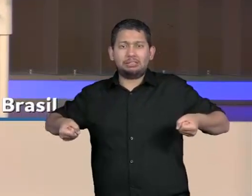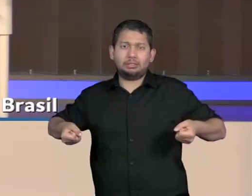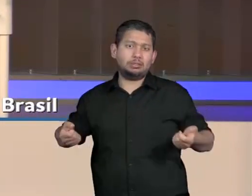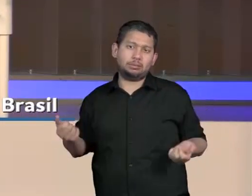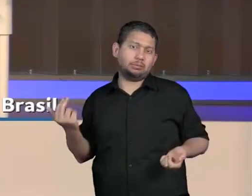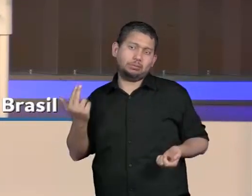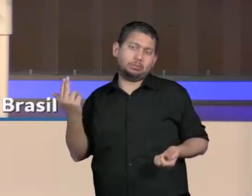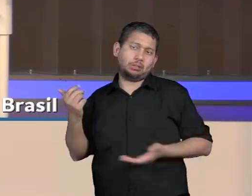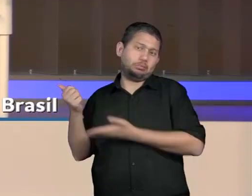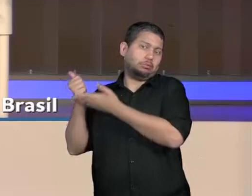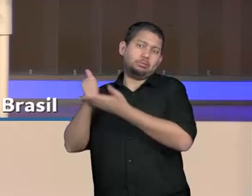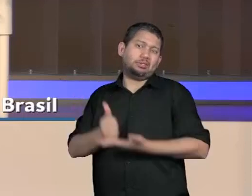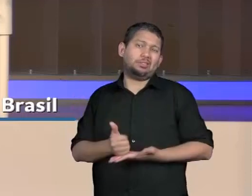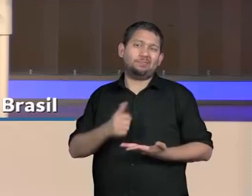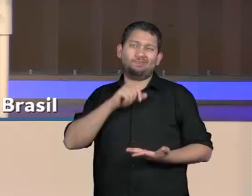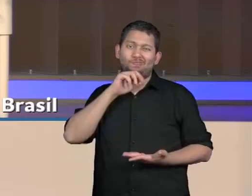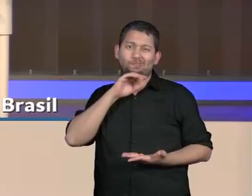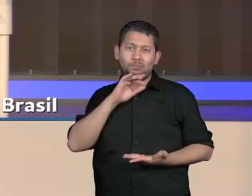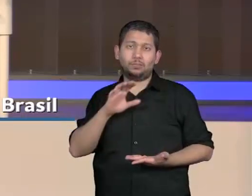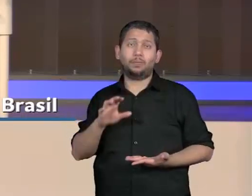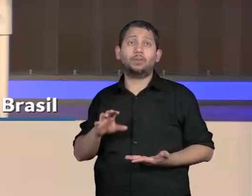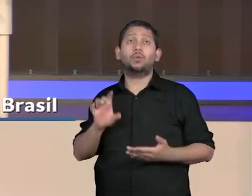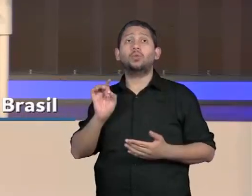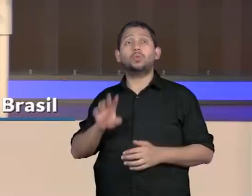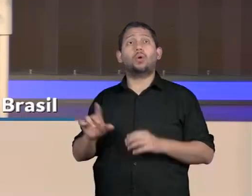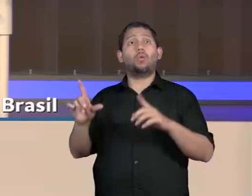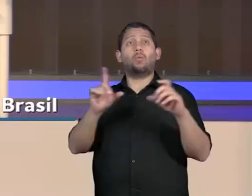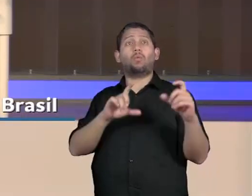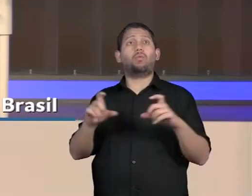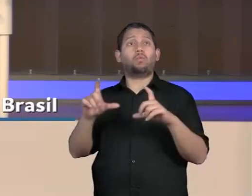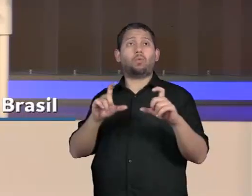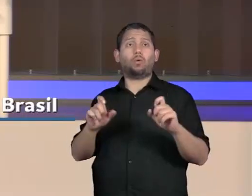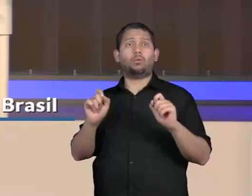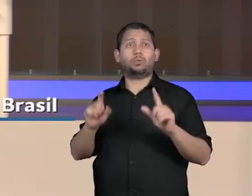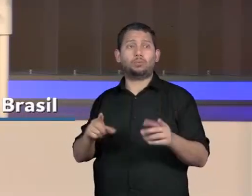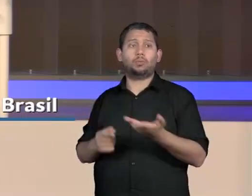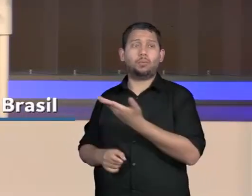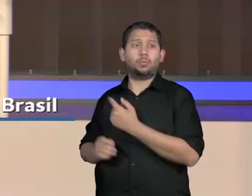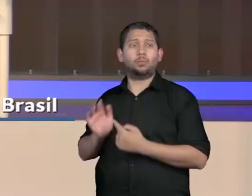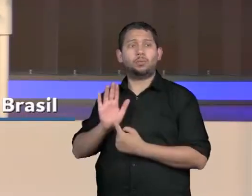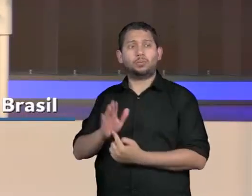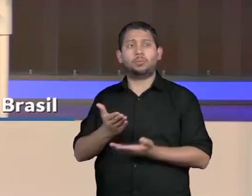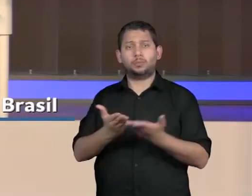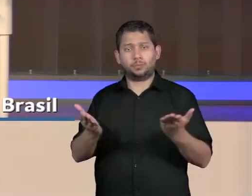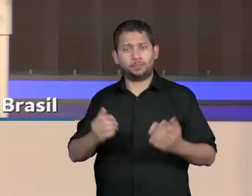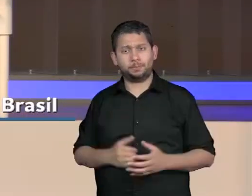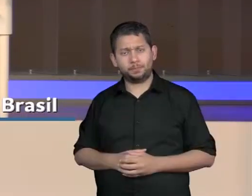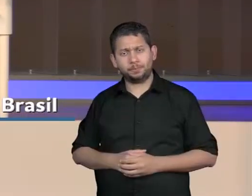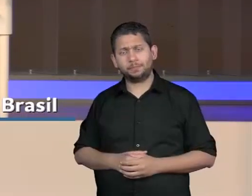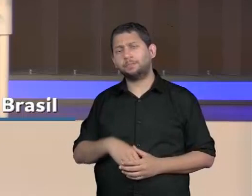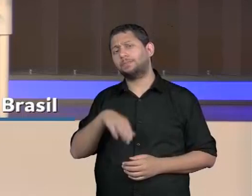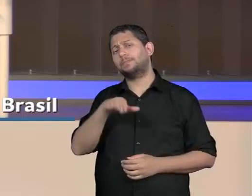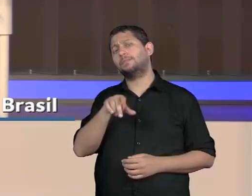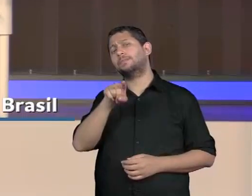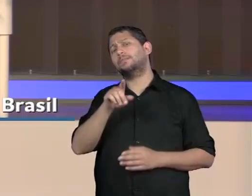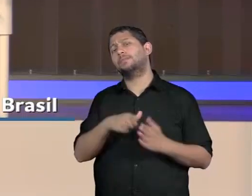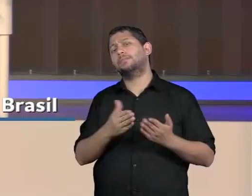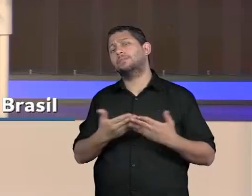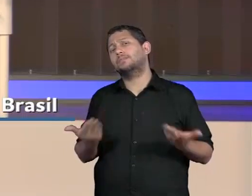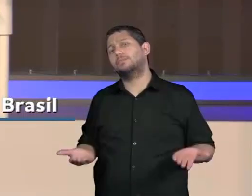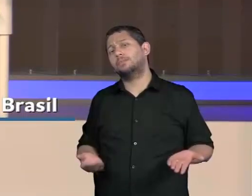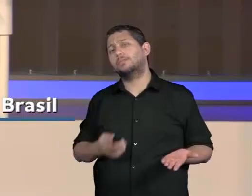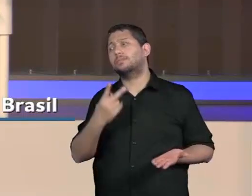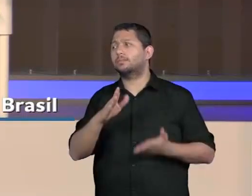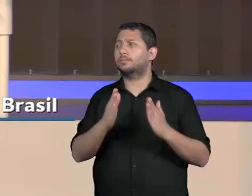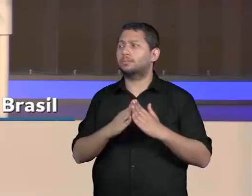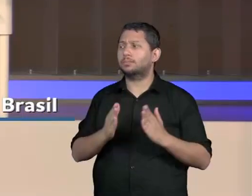o transporte de todos esses, então eu acabei trazendo as imagens para você. E você aí na escola? Na sua